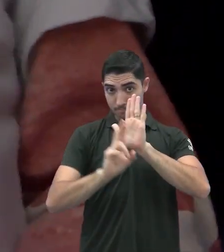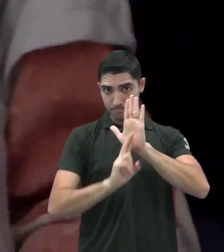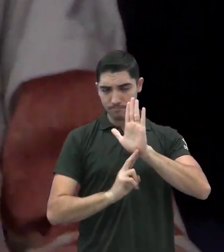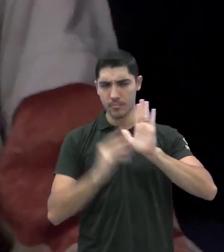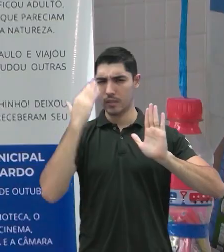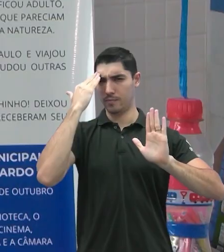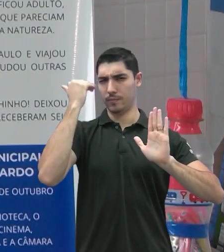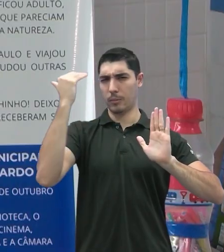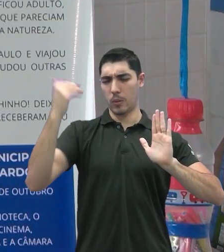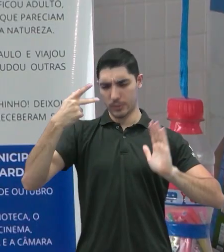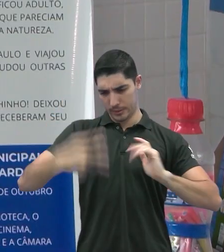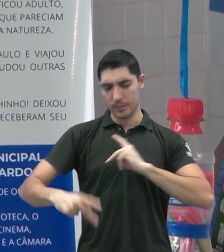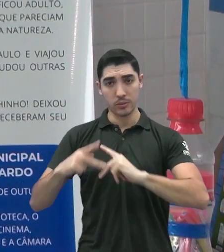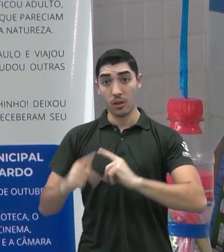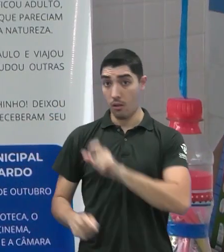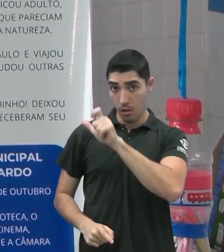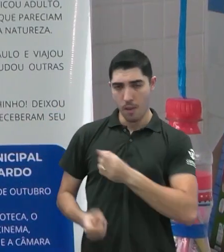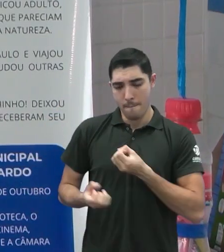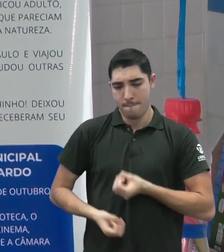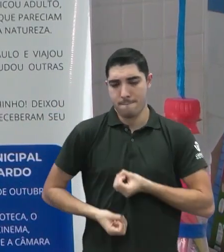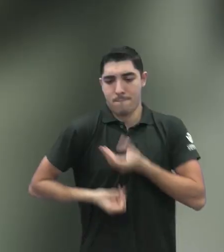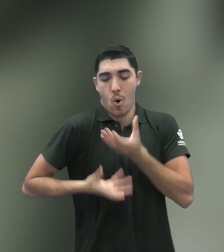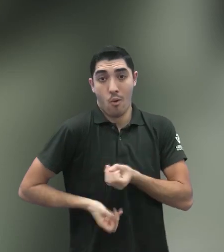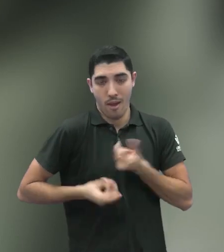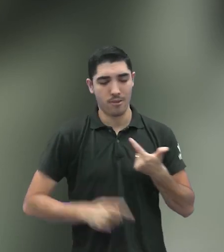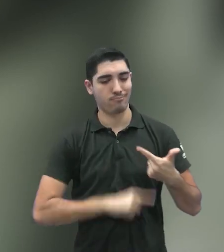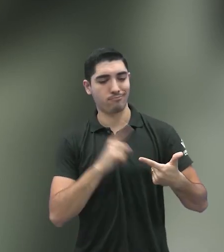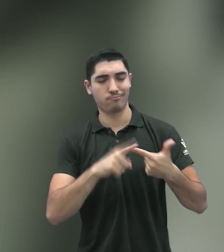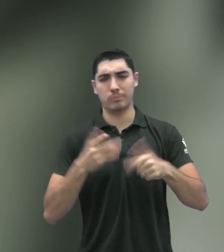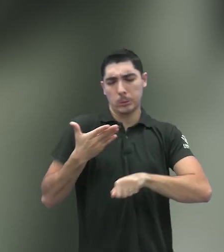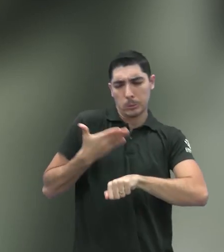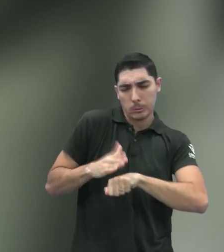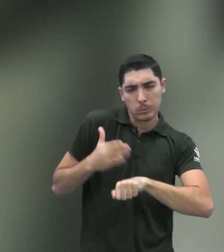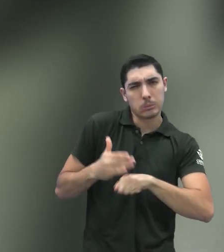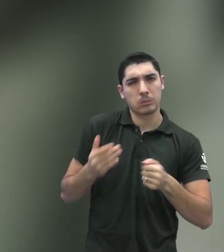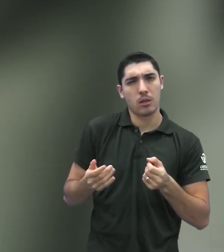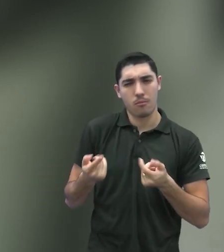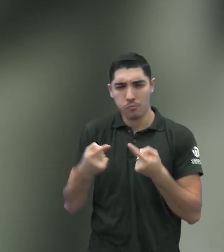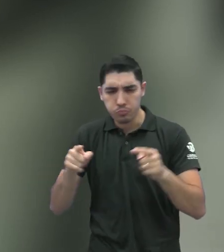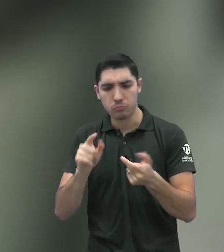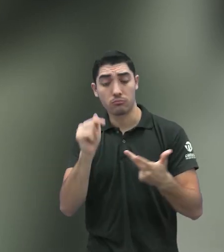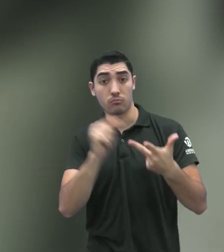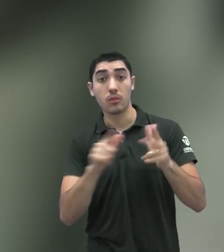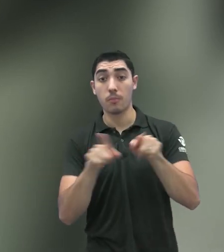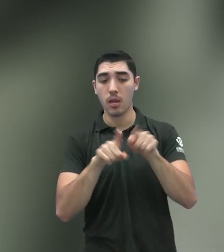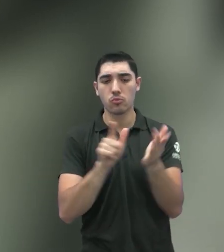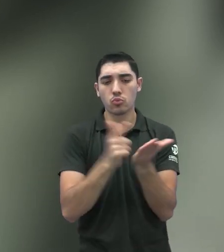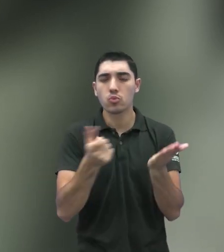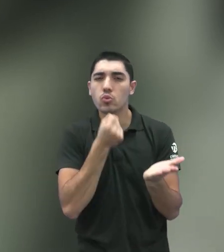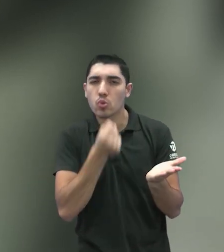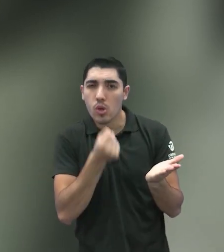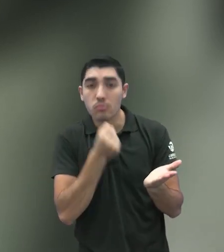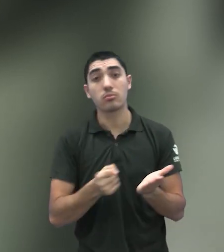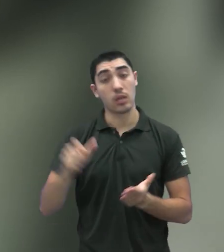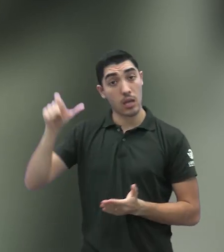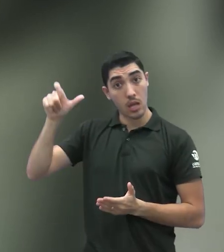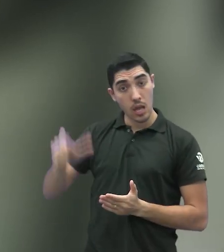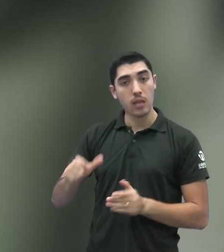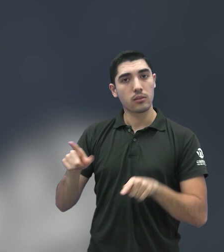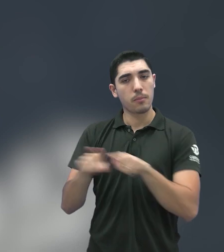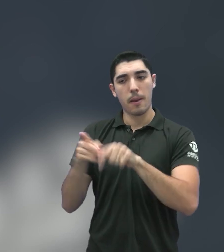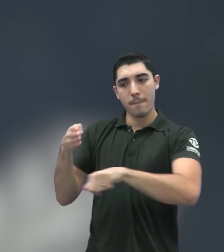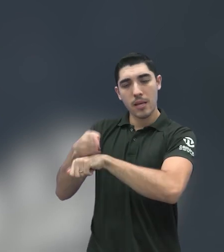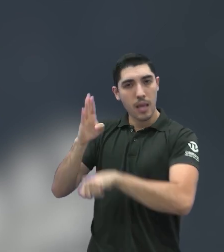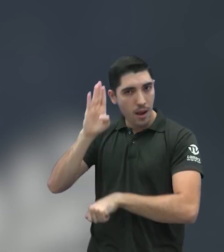Cassiano Ricardo, nome conhecido na cidade, foi um poeta, ensaísta e jornalista nascido em São